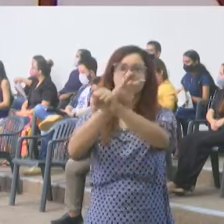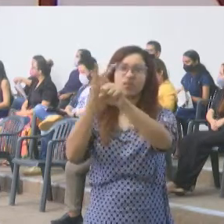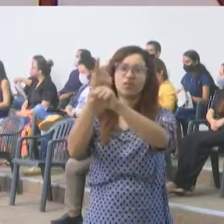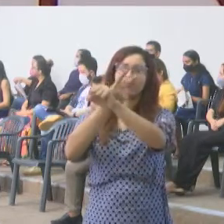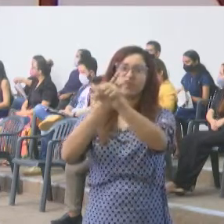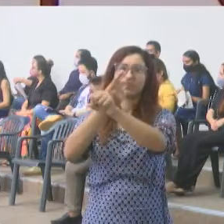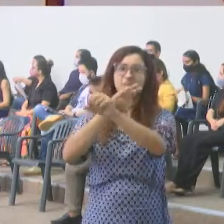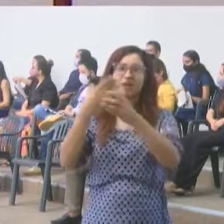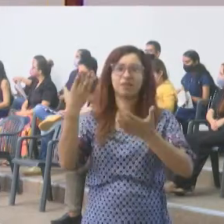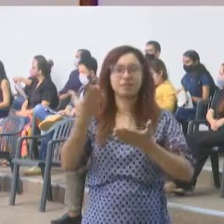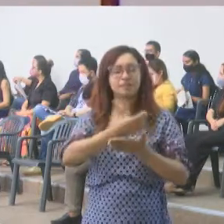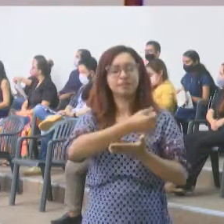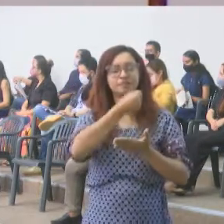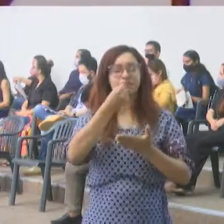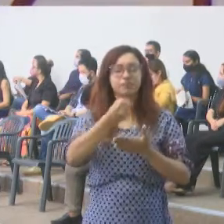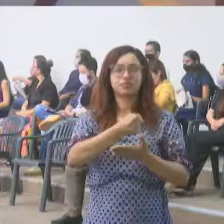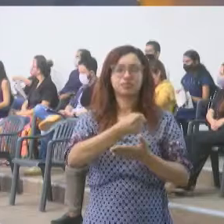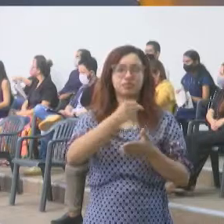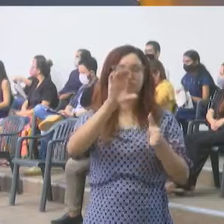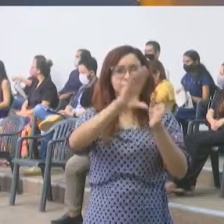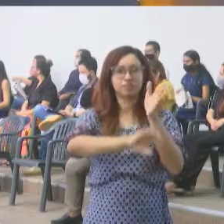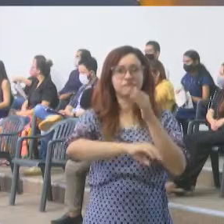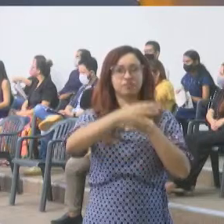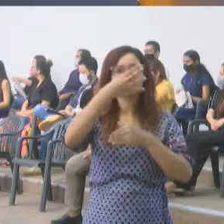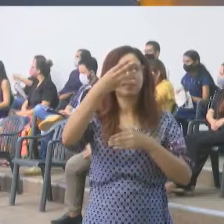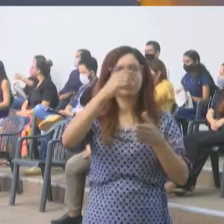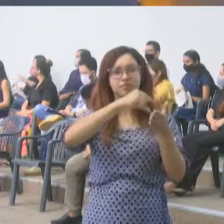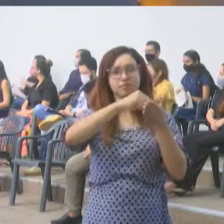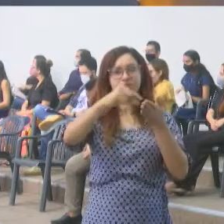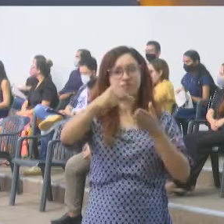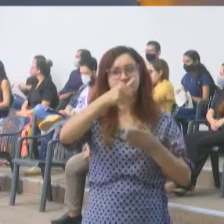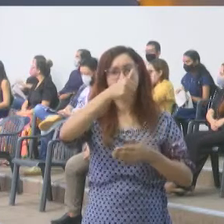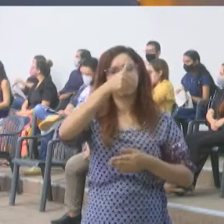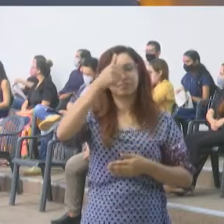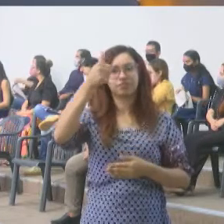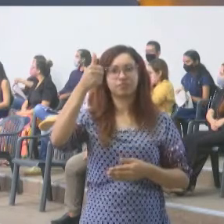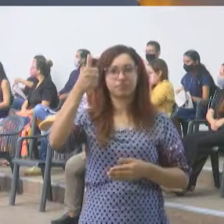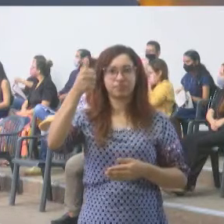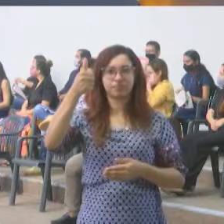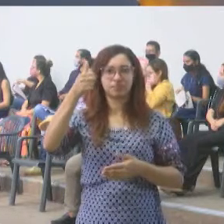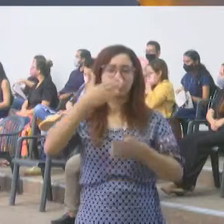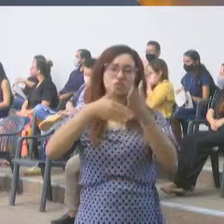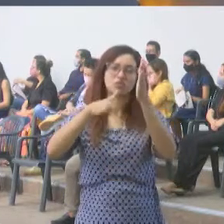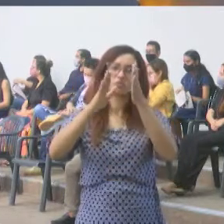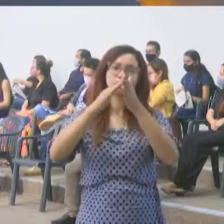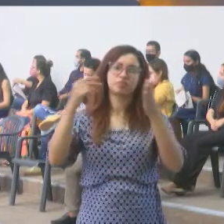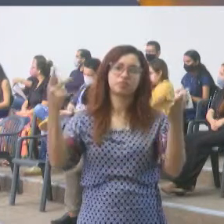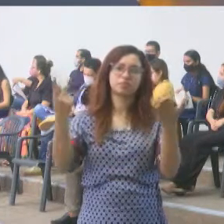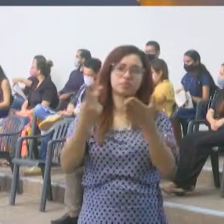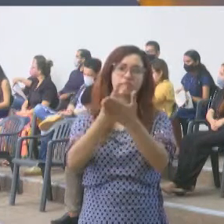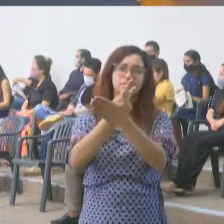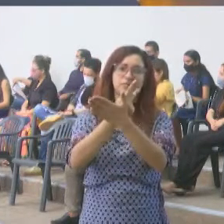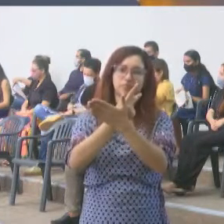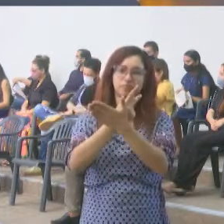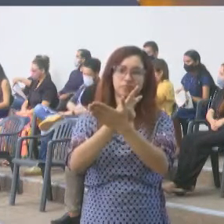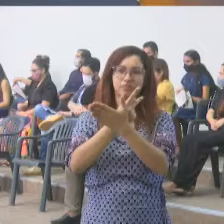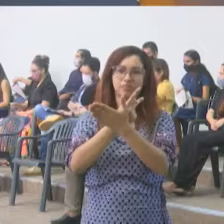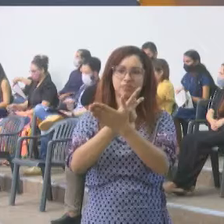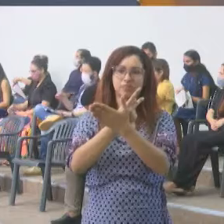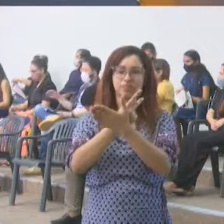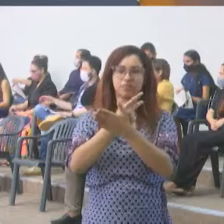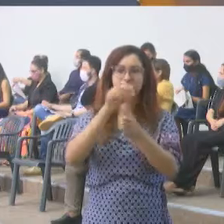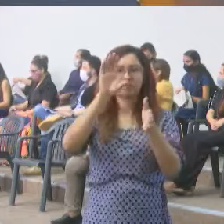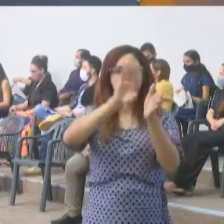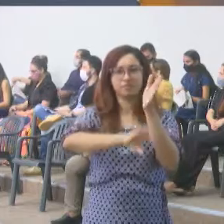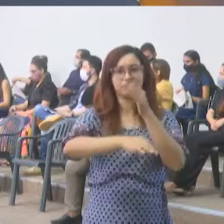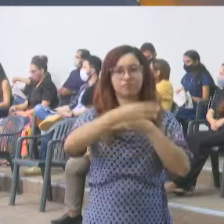resgatador. E nós temos Ruth capítulo 4, versículo 1, que fala sobre esse processo legal. Como se dava isso? Leia, por favor, Ruth capítulo